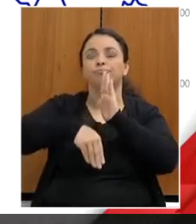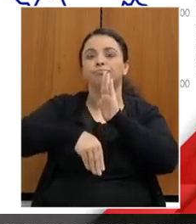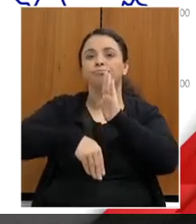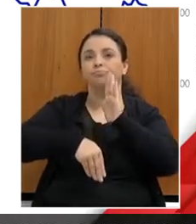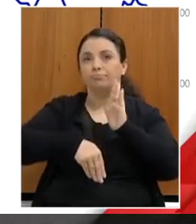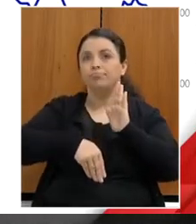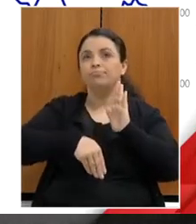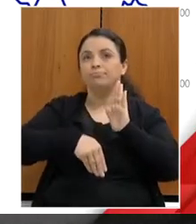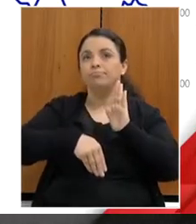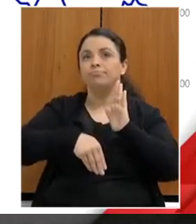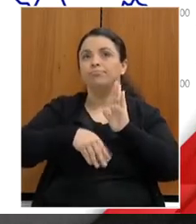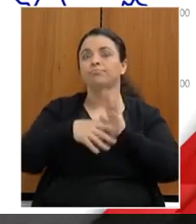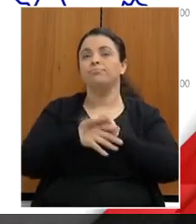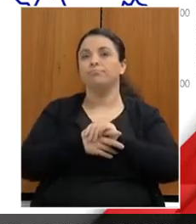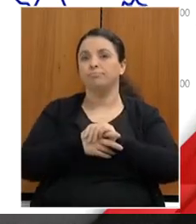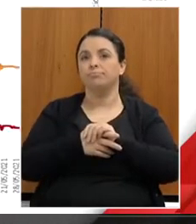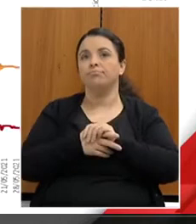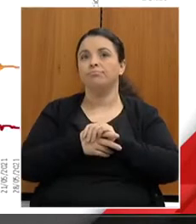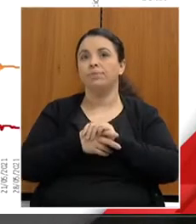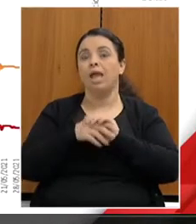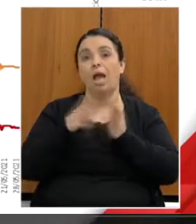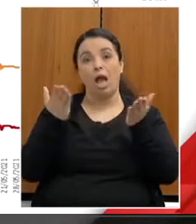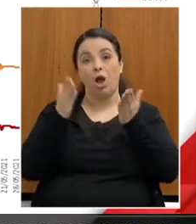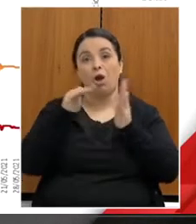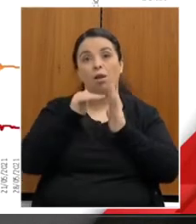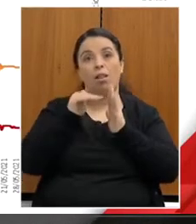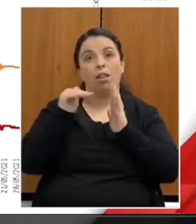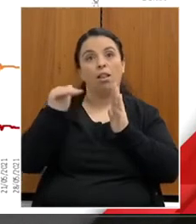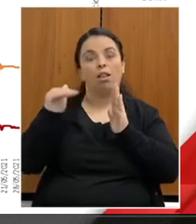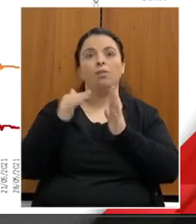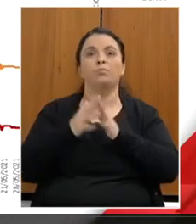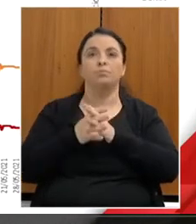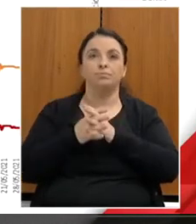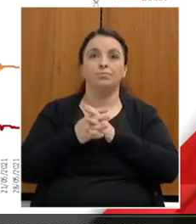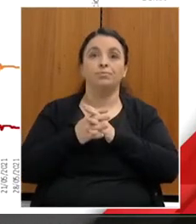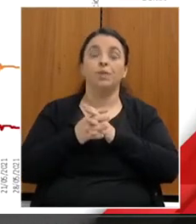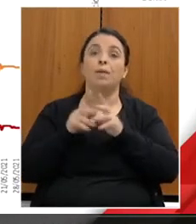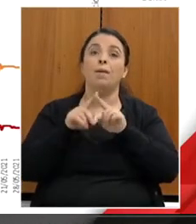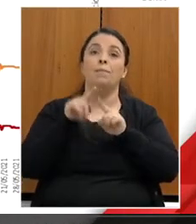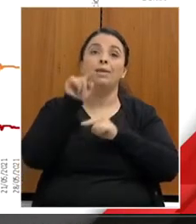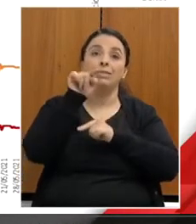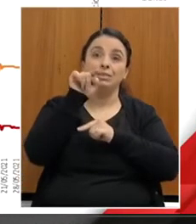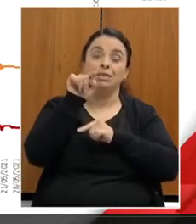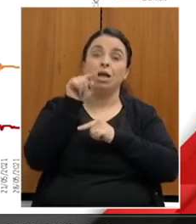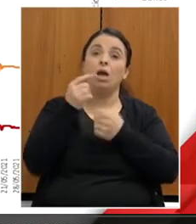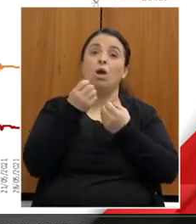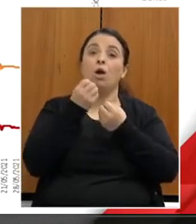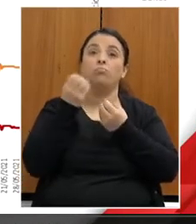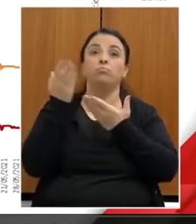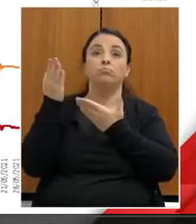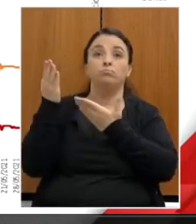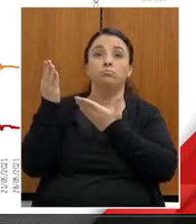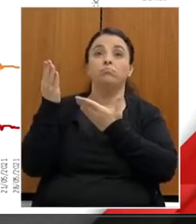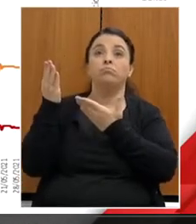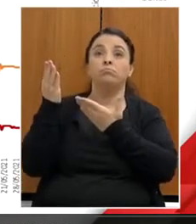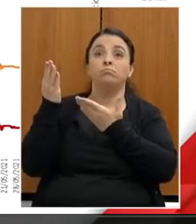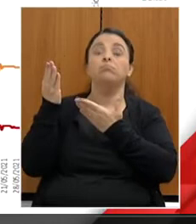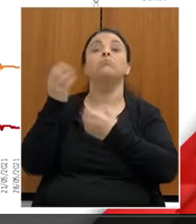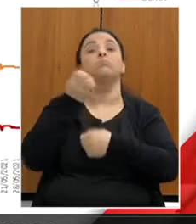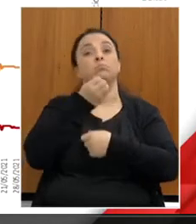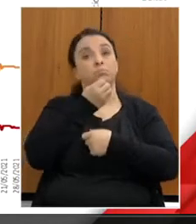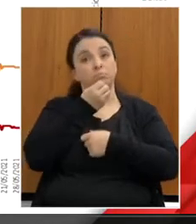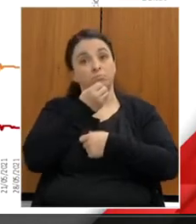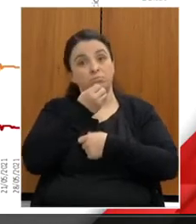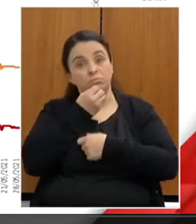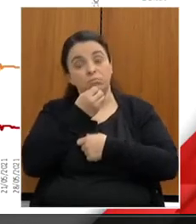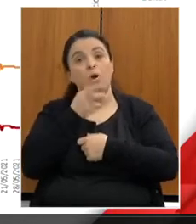Então, pode passar. Só que nós temos um bom motivo para acreditar que estamos